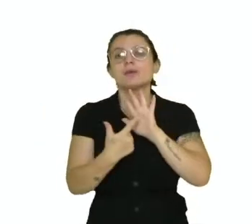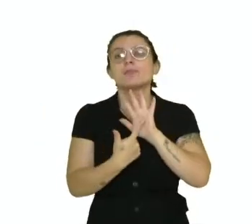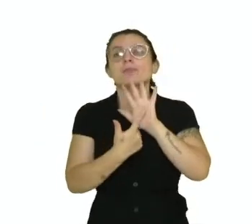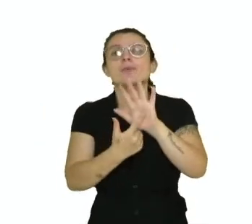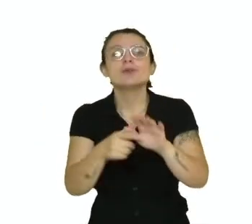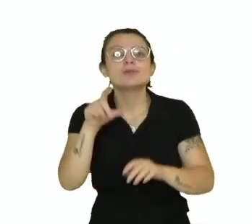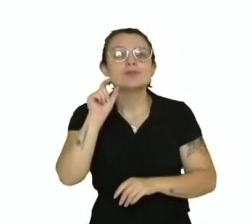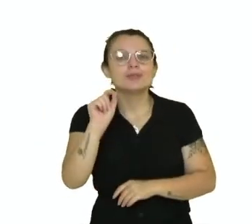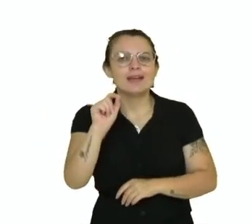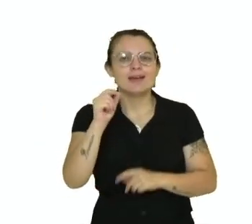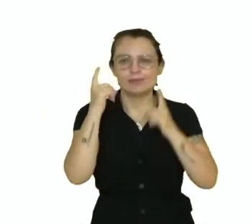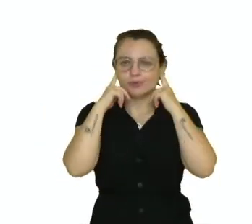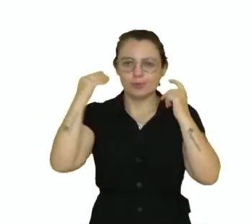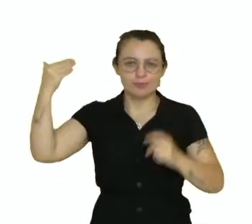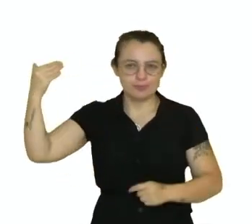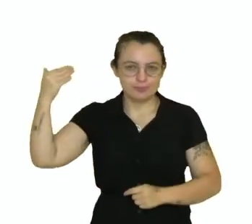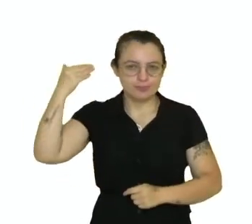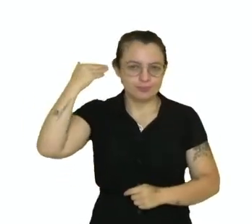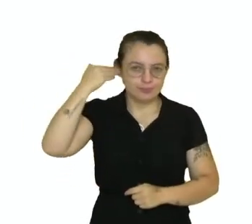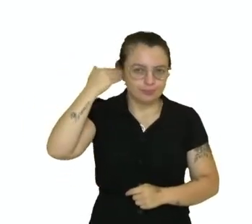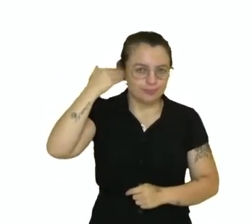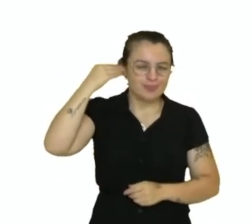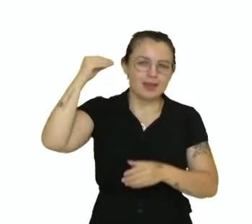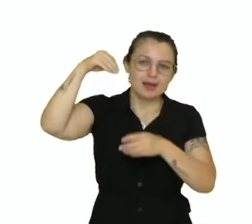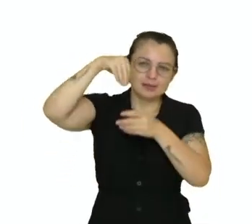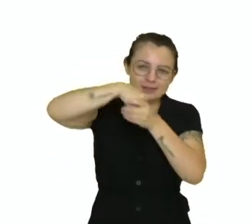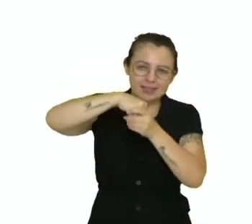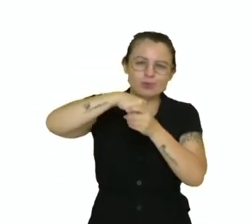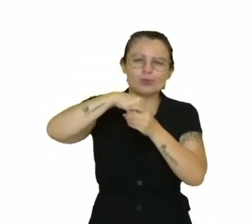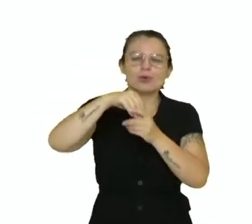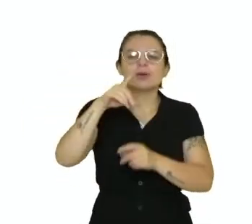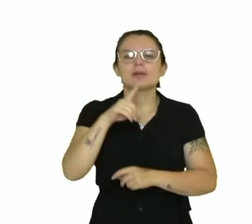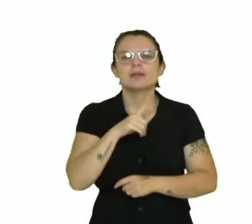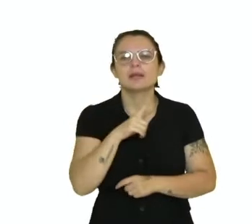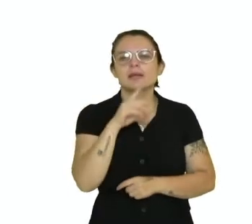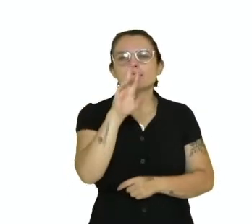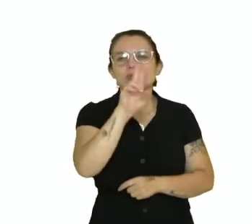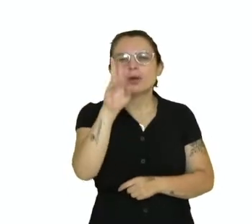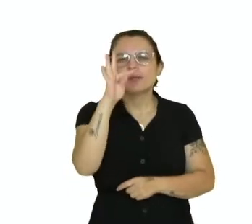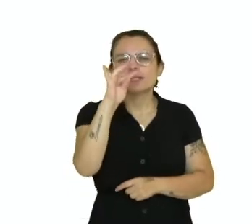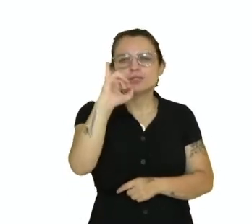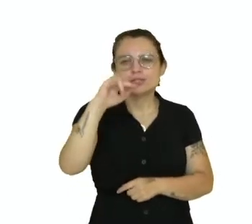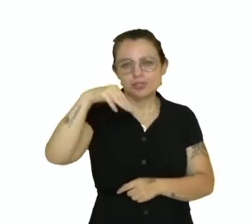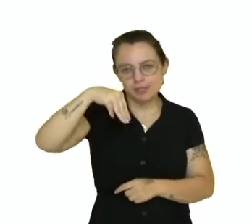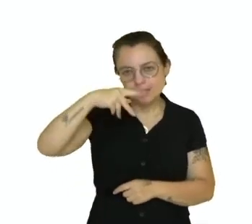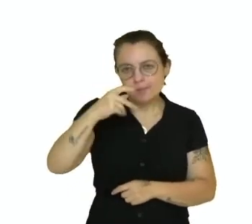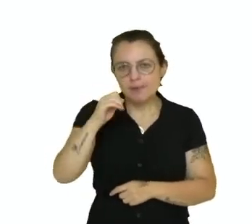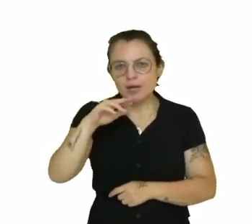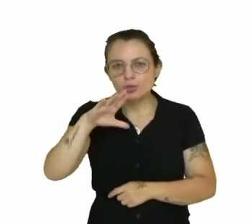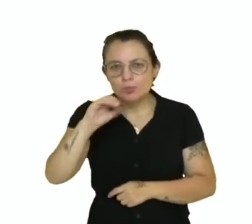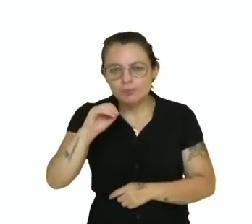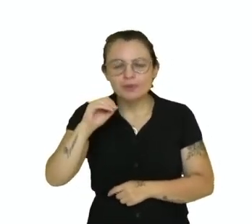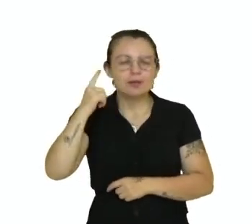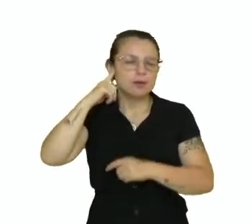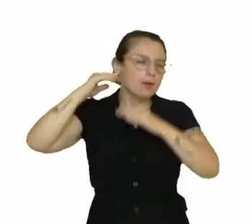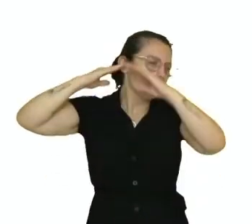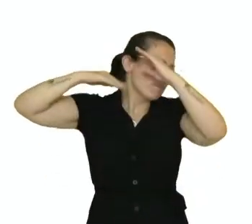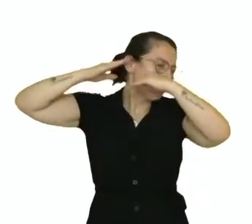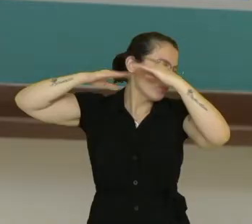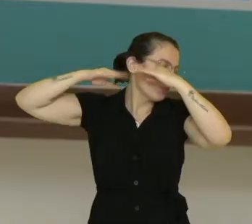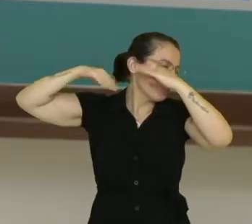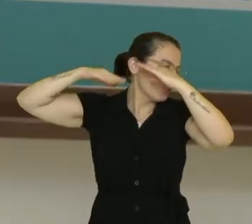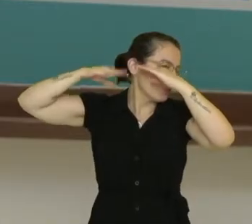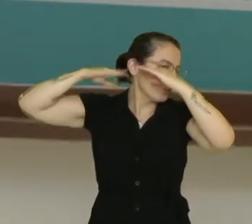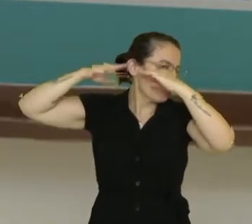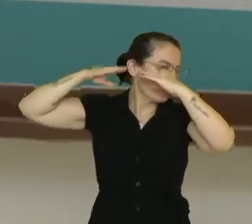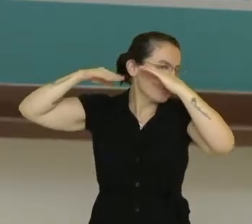canal auditivo até o tímpano, fazendo-o vibrar. Então, o som entra por aqui e vibra no tímpano. O